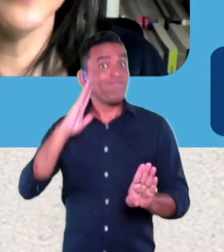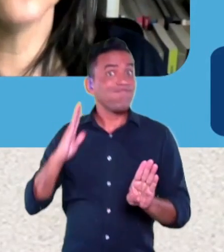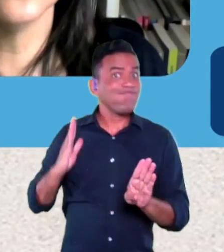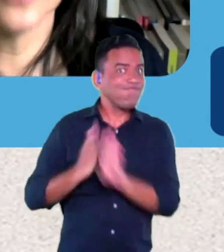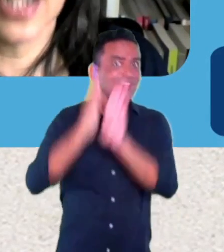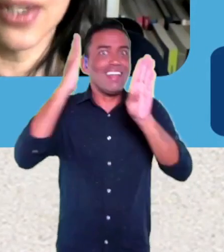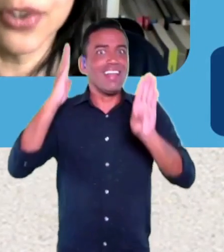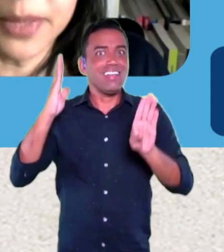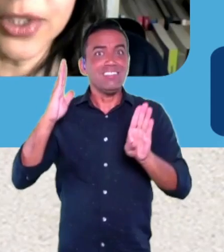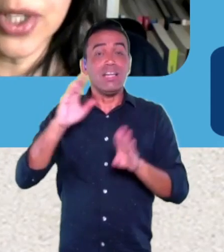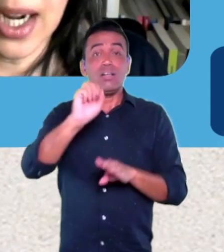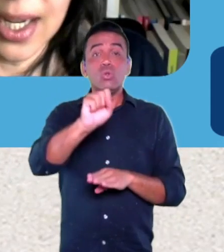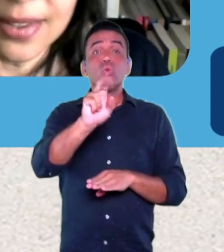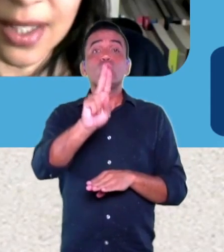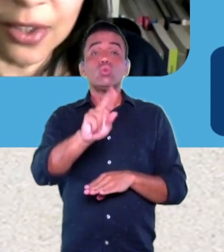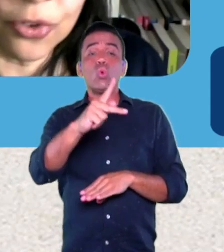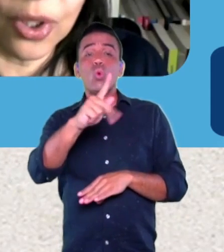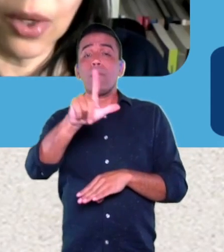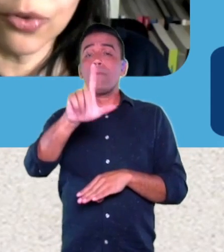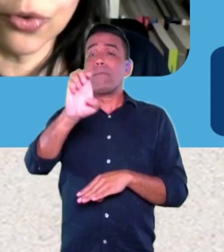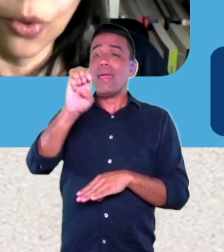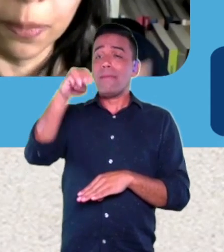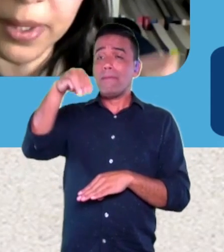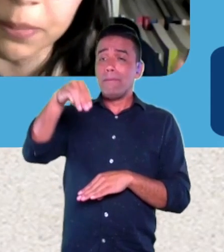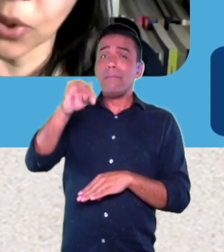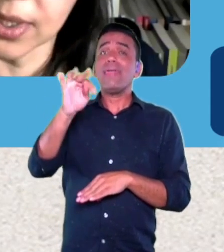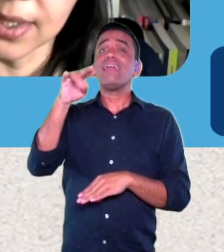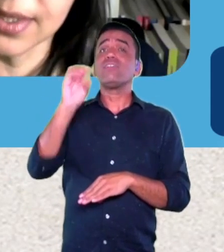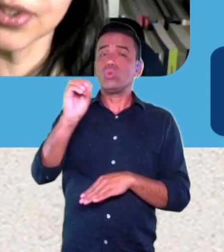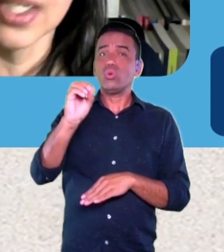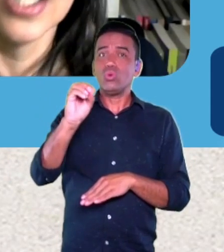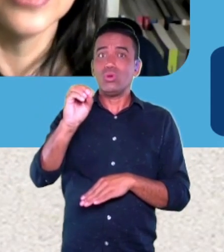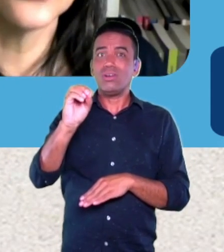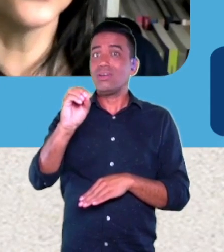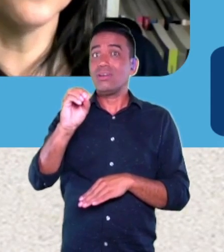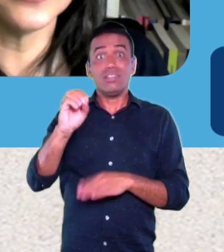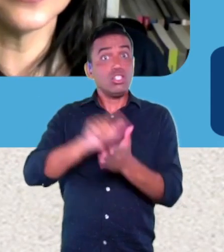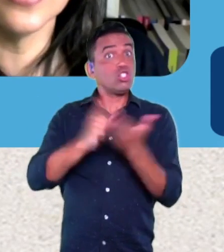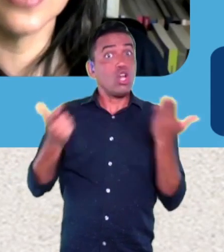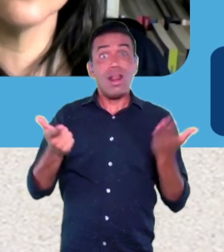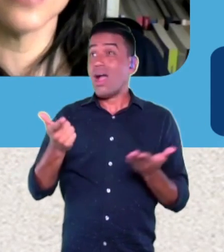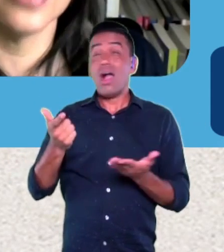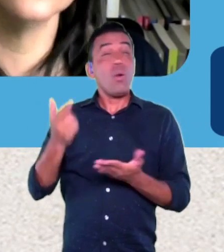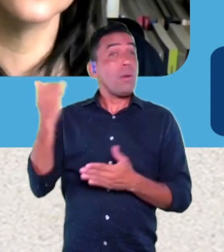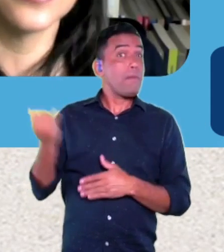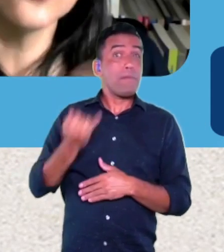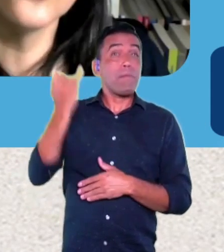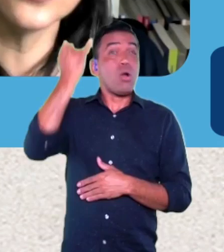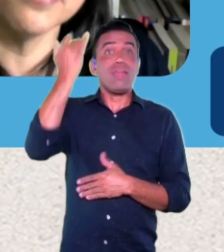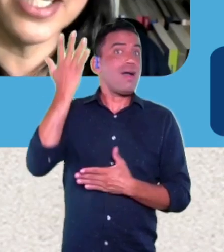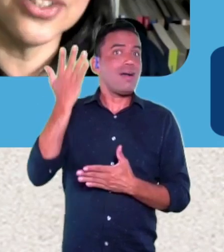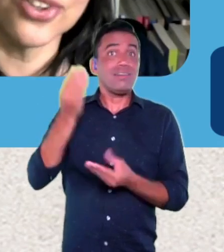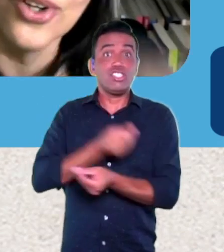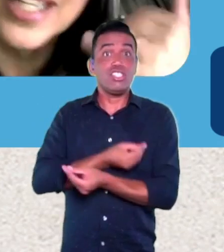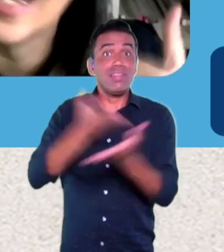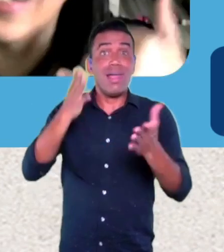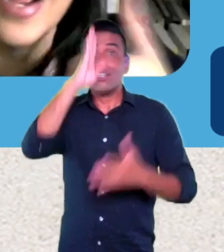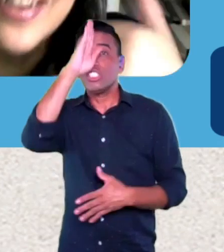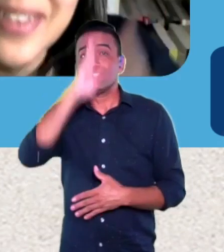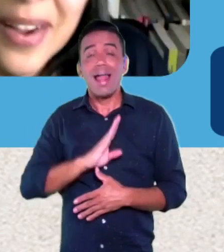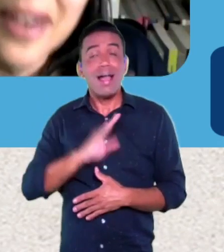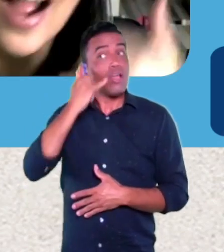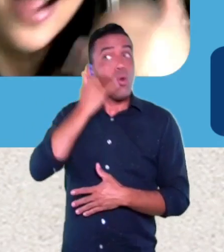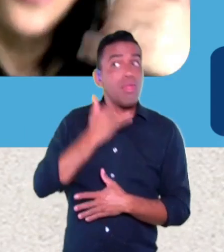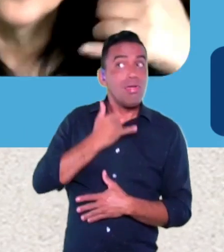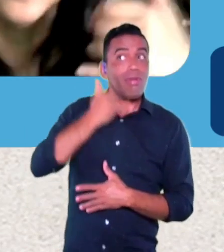o Suplemento Literário de Minas Gerais, né, que é um jornal super importante, e descobri que ele era entregue gratuitamente. Então eu liguei